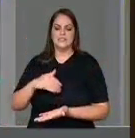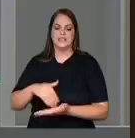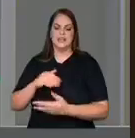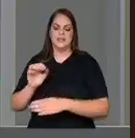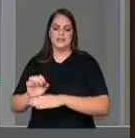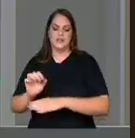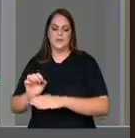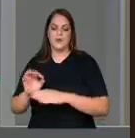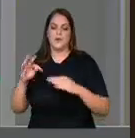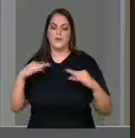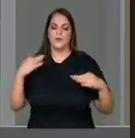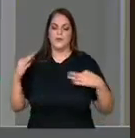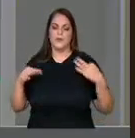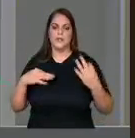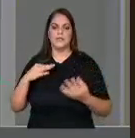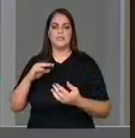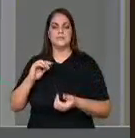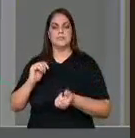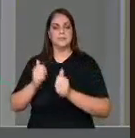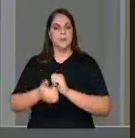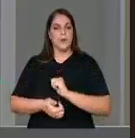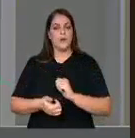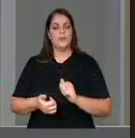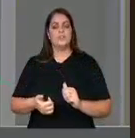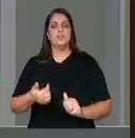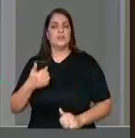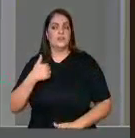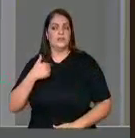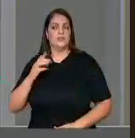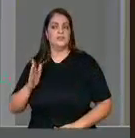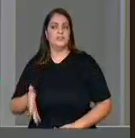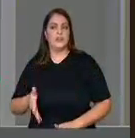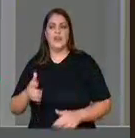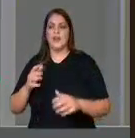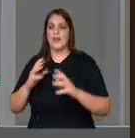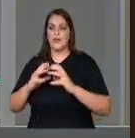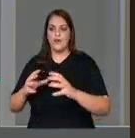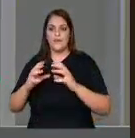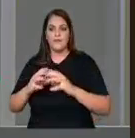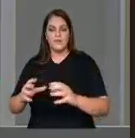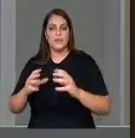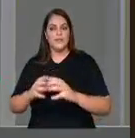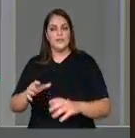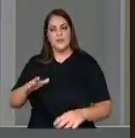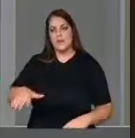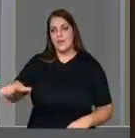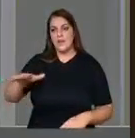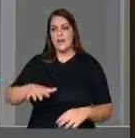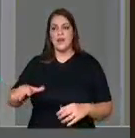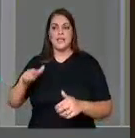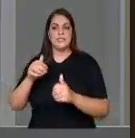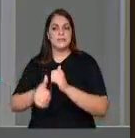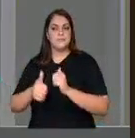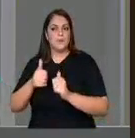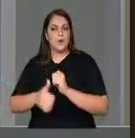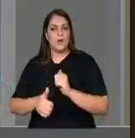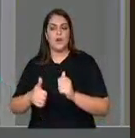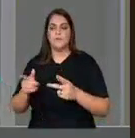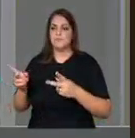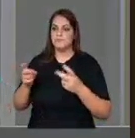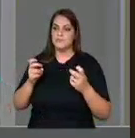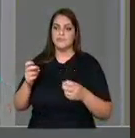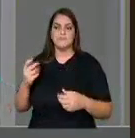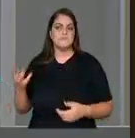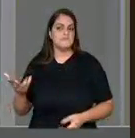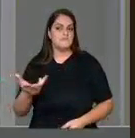estadual de Turismo e Esporte e pude conviver com a comunidade esportiva, pude ver todos os nobres valores